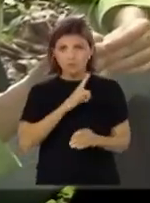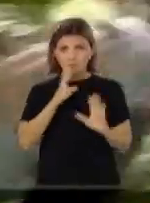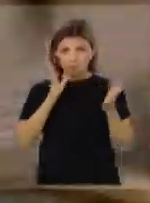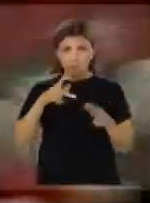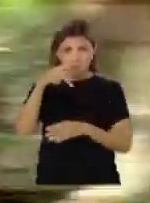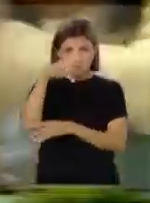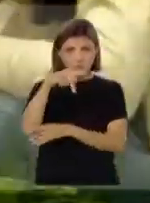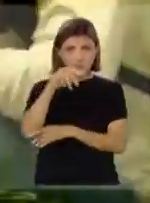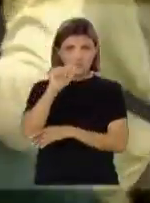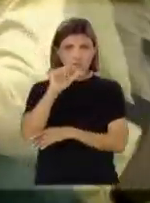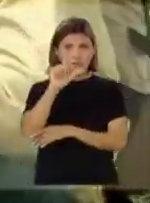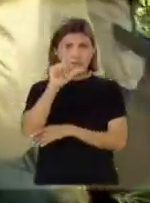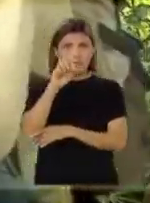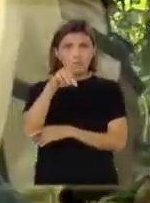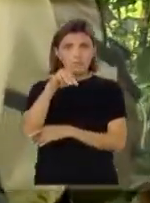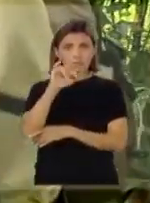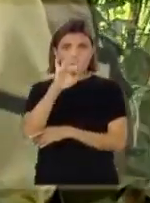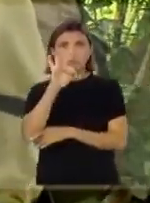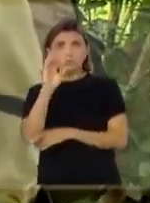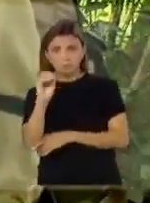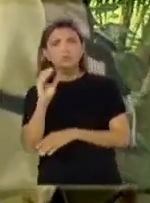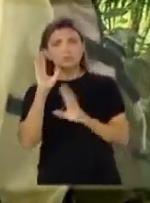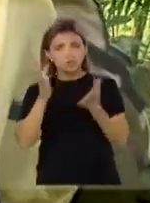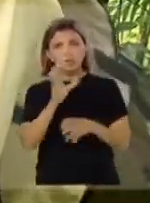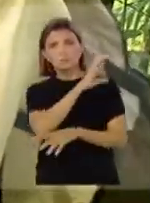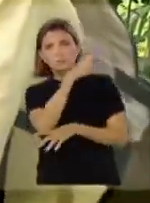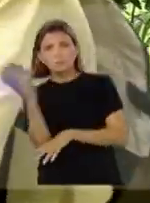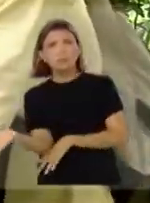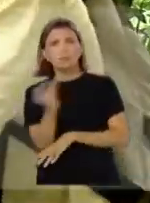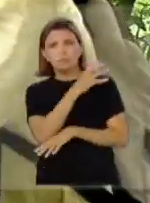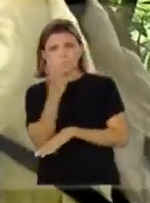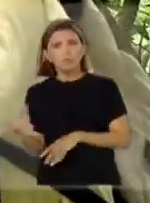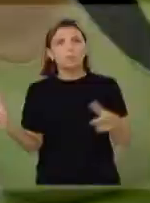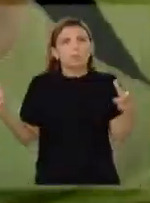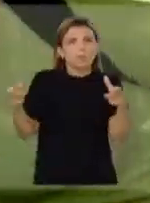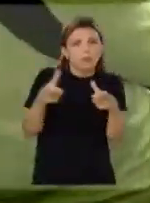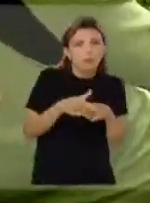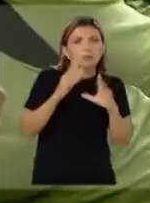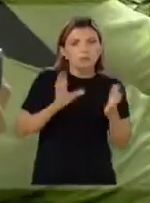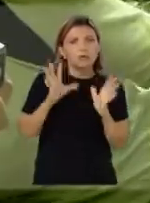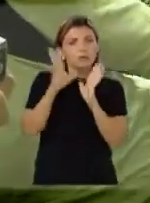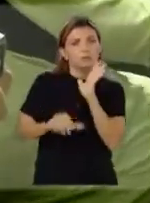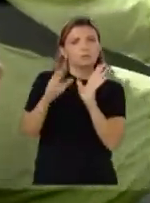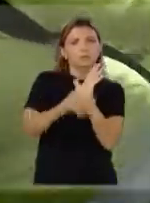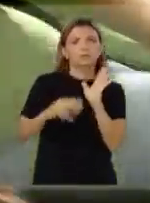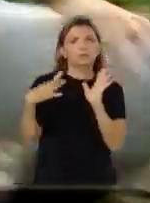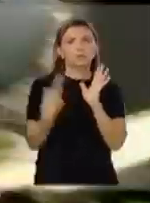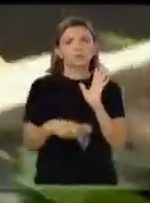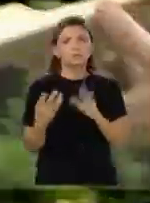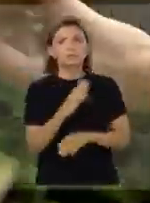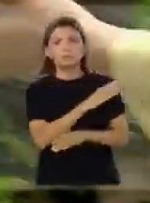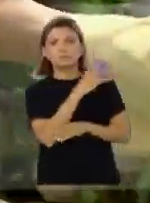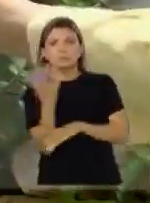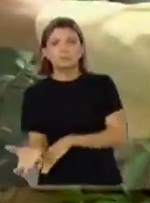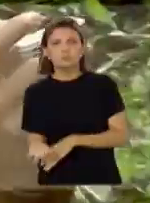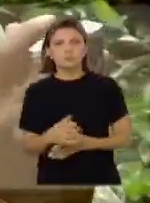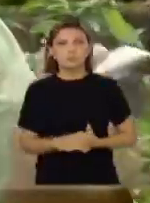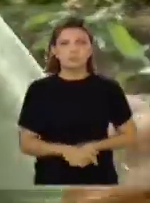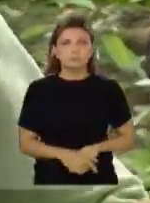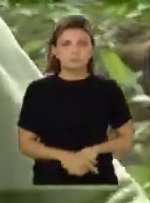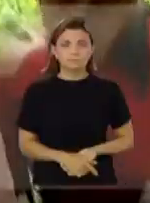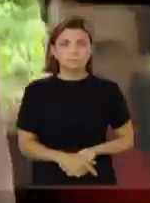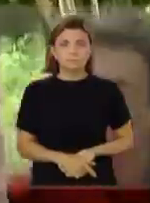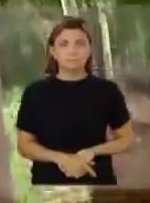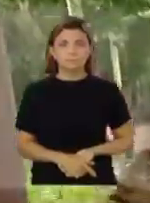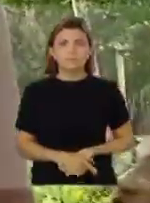tá ameaçado sim está ameaçado Porque somente a palmeira adulta que produz sementes que vão reproduzir os ladrões não esperam corta antes do tempo